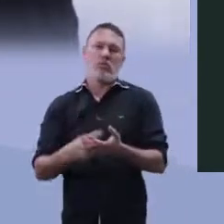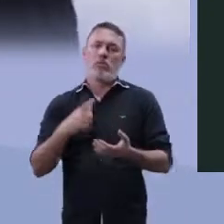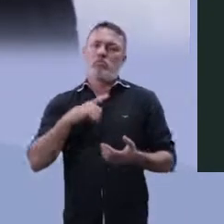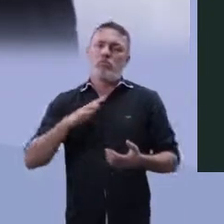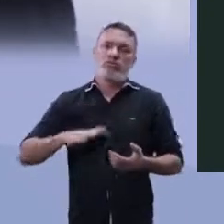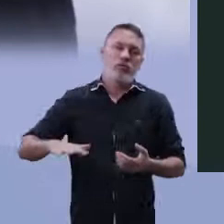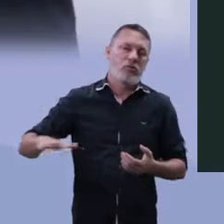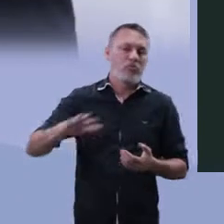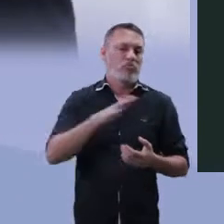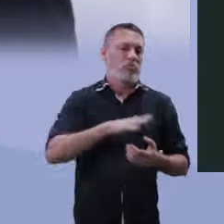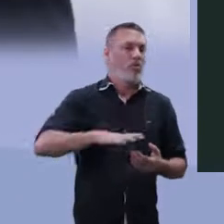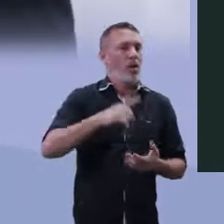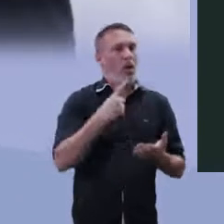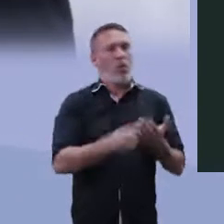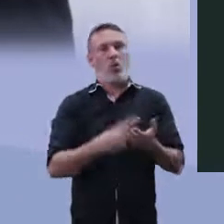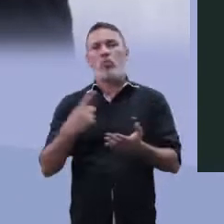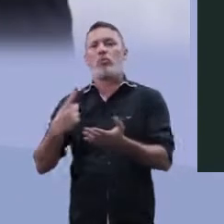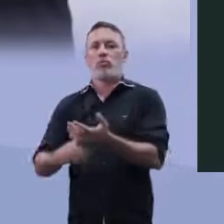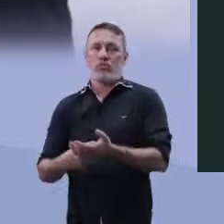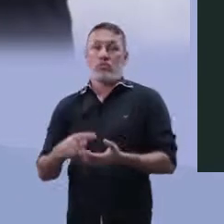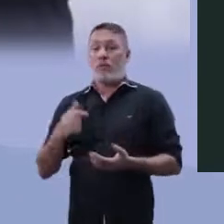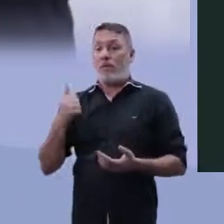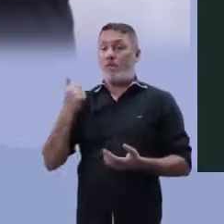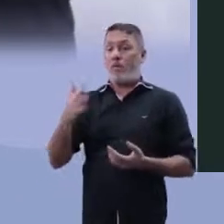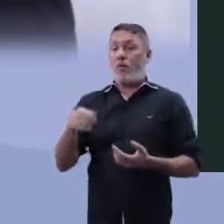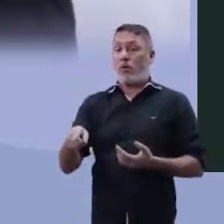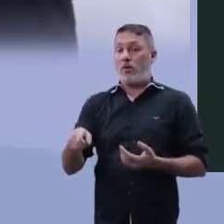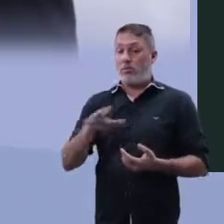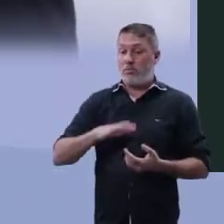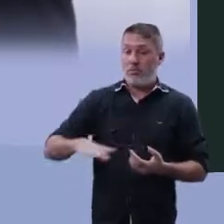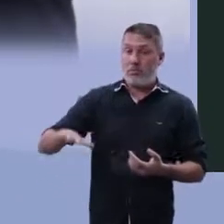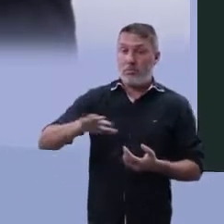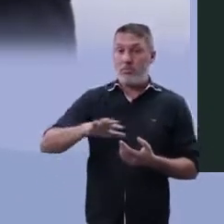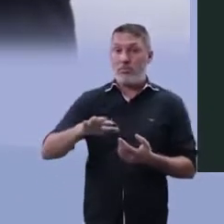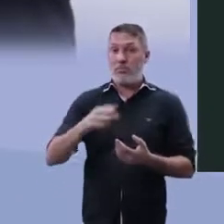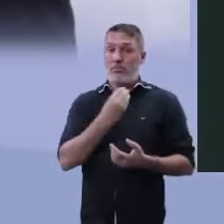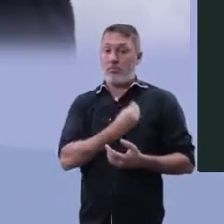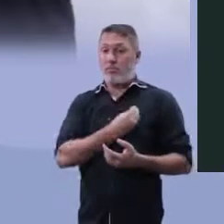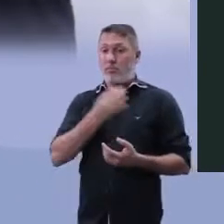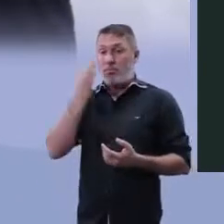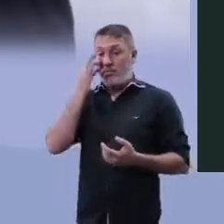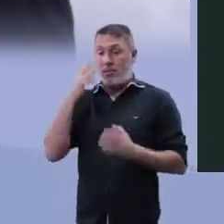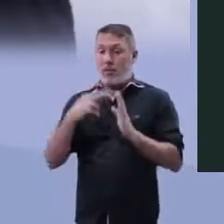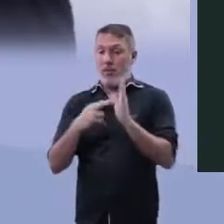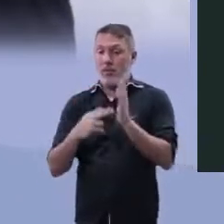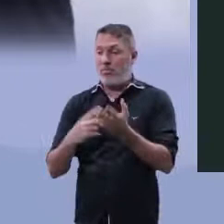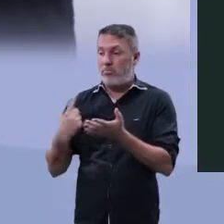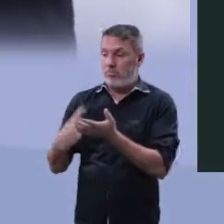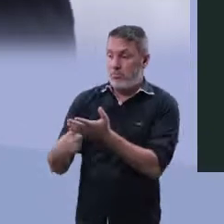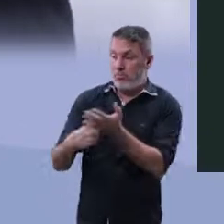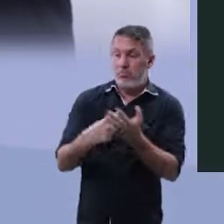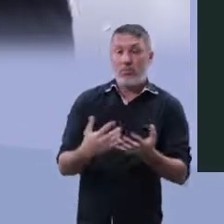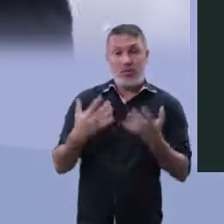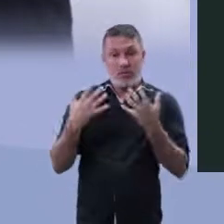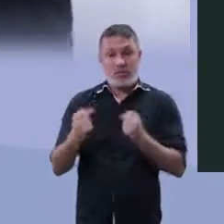estabelecidas em acordo, né, em acordo com todos os indivíduos. Então, melhor ainda, os indivíduos concordam com